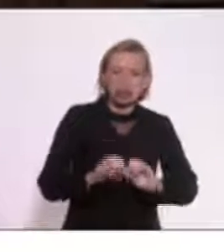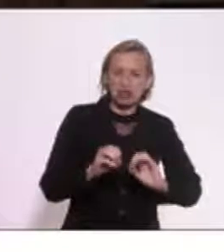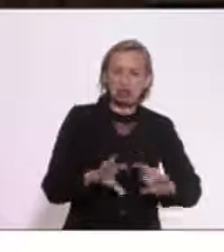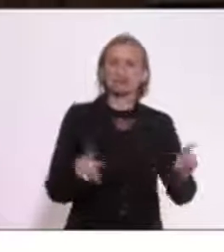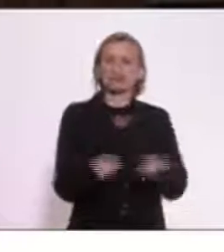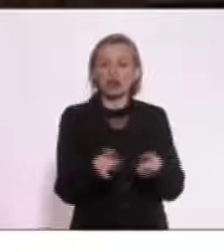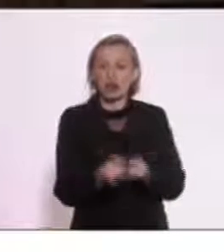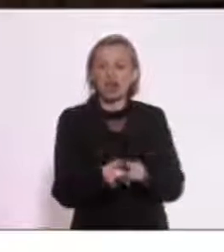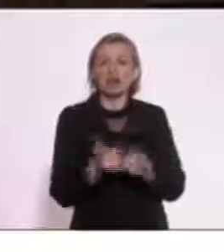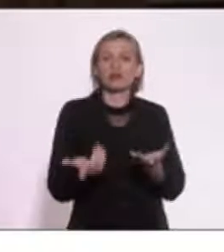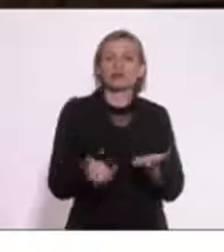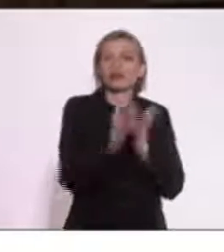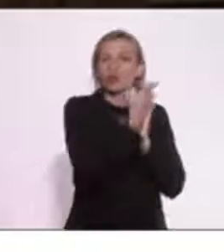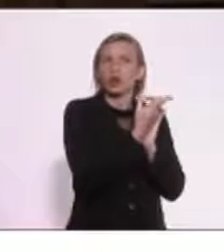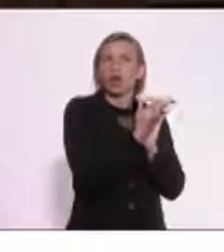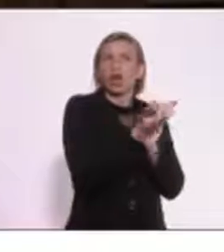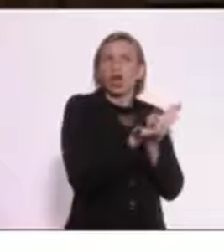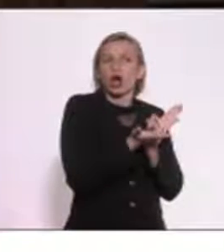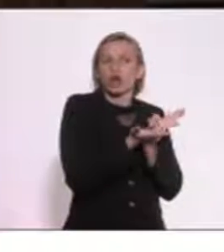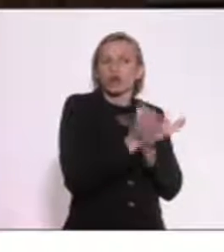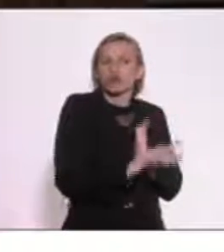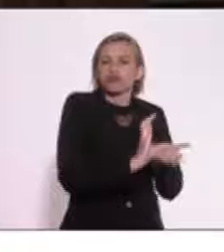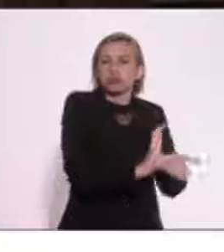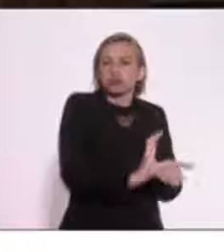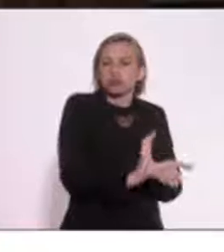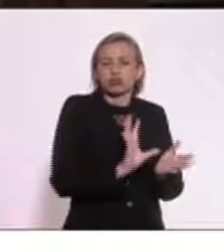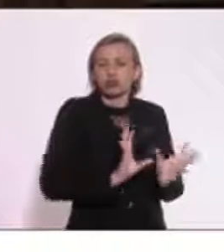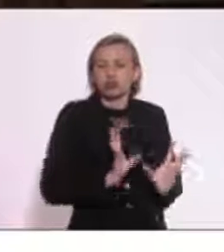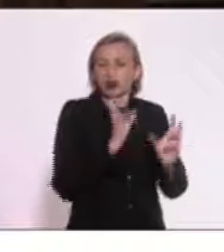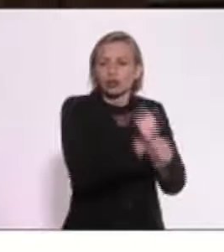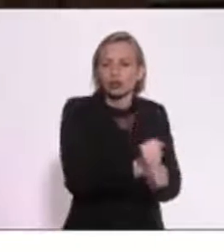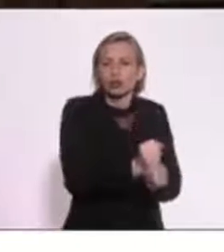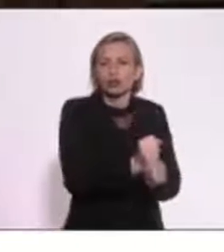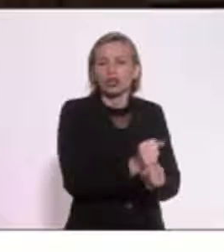A despesa total da educação constitui